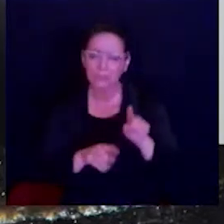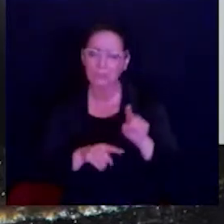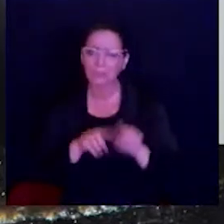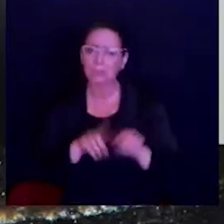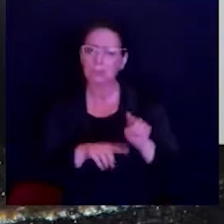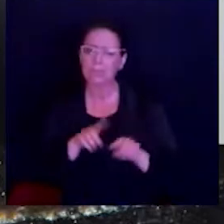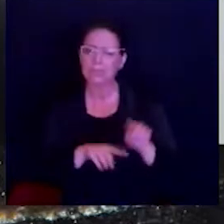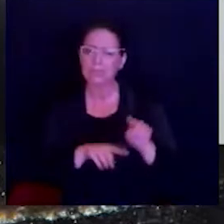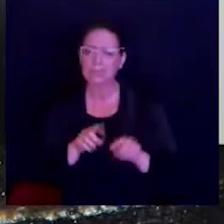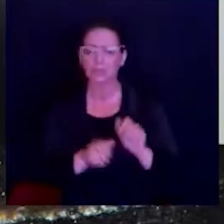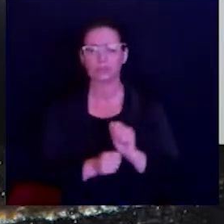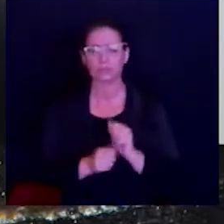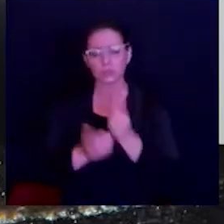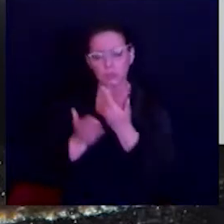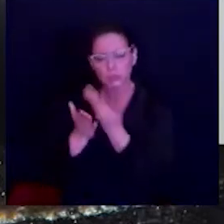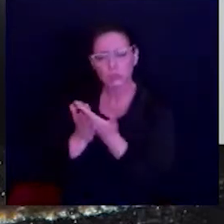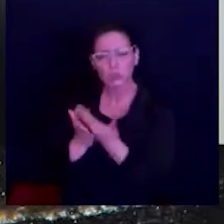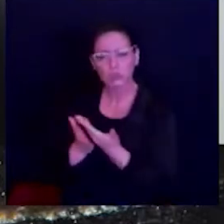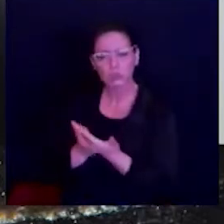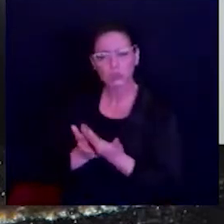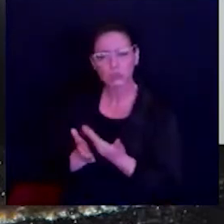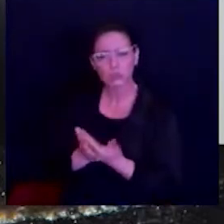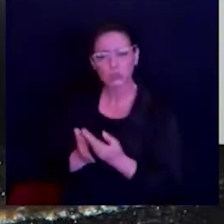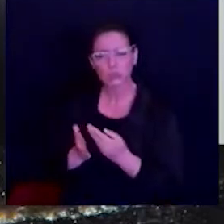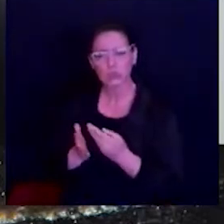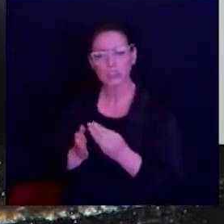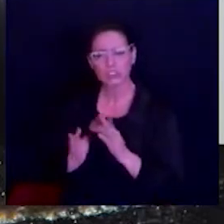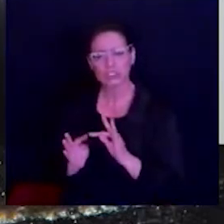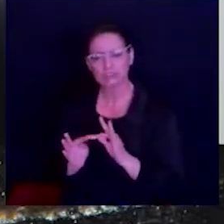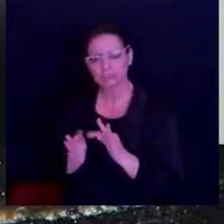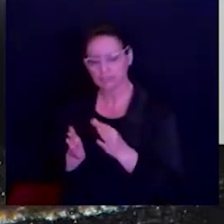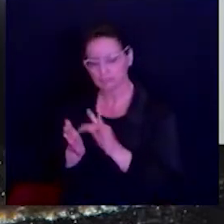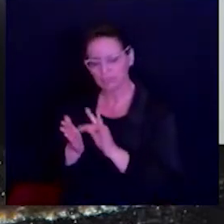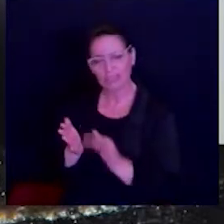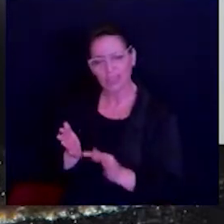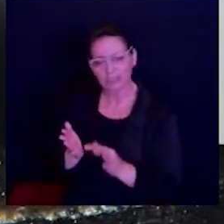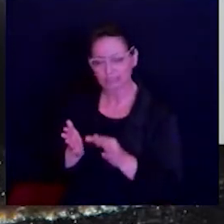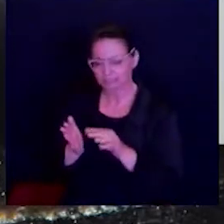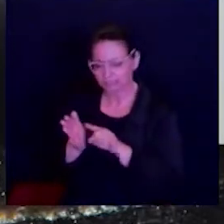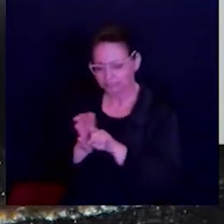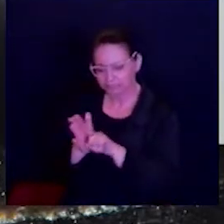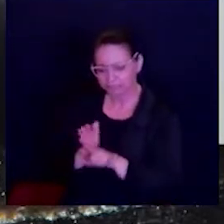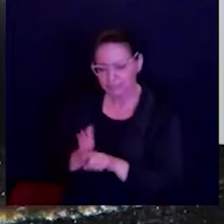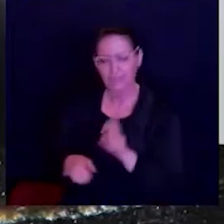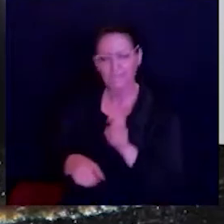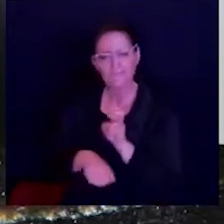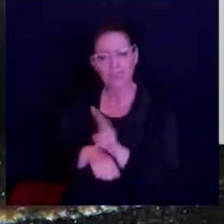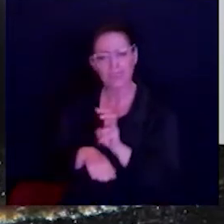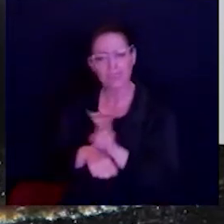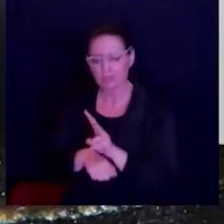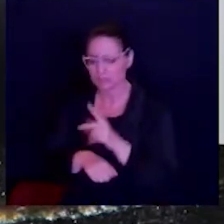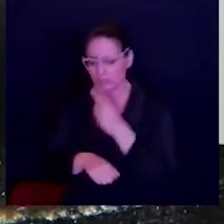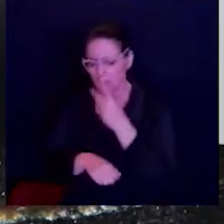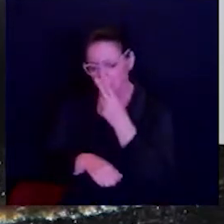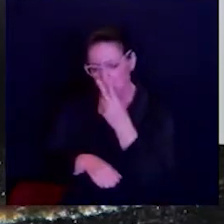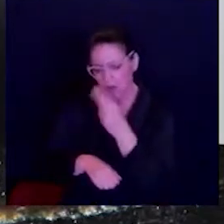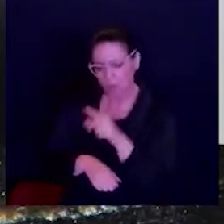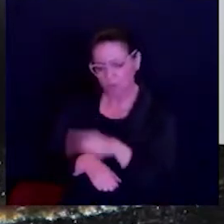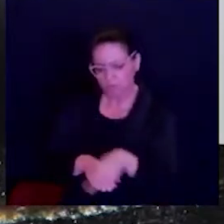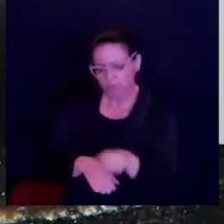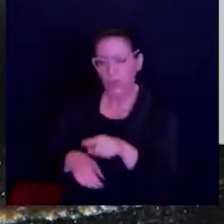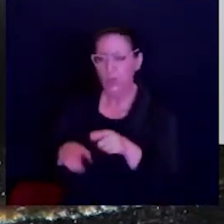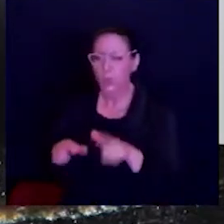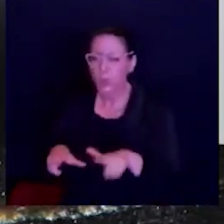filtrantes, o estudo de técnicas analíticas para a detecção do vírus em amostras de esgoto, a pesquisa de